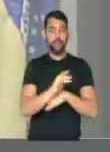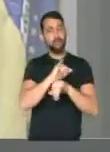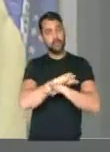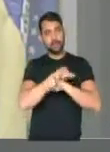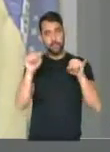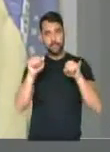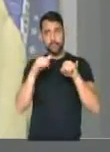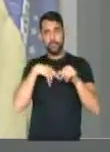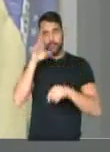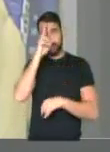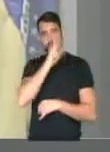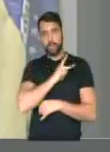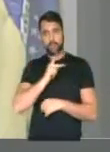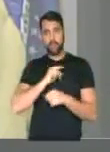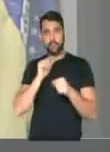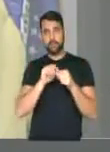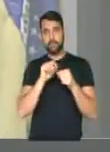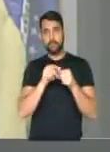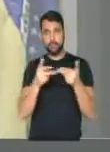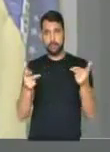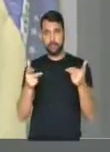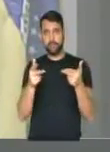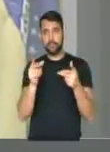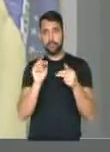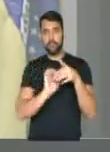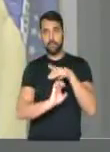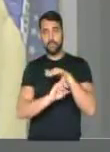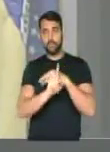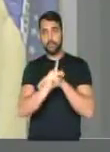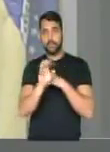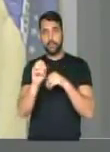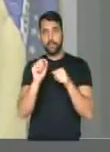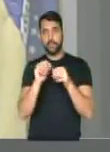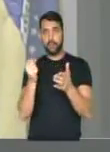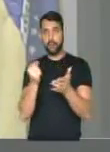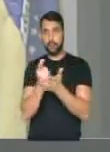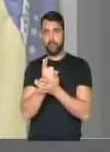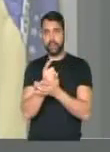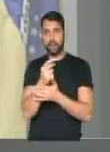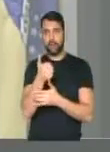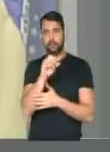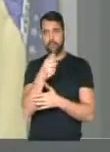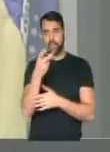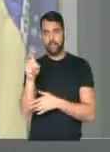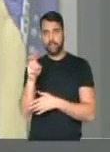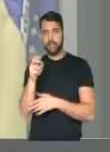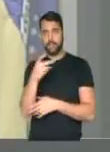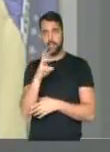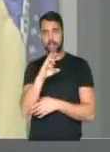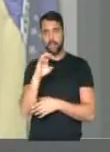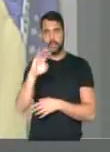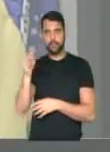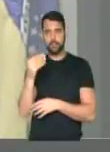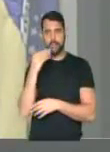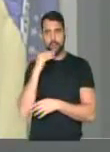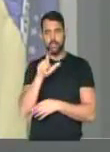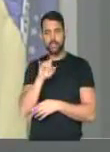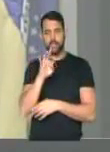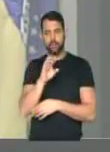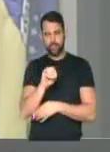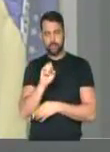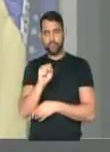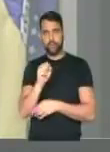registro sobre essa generosidade da Petrobras em comprar. Em 2015 era de 500 milhões de